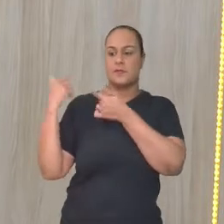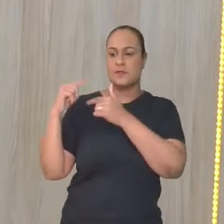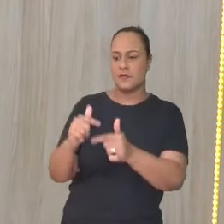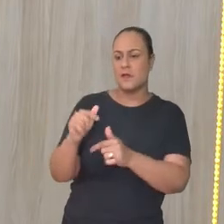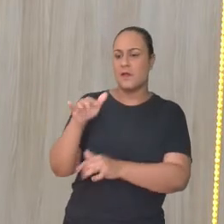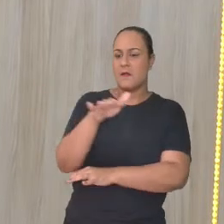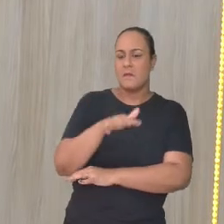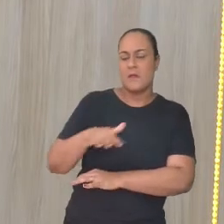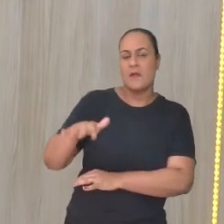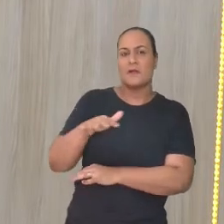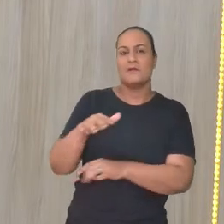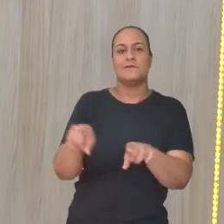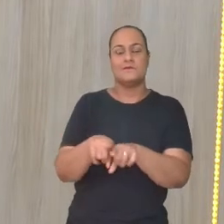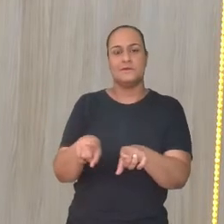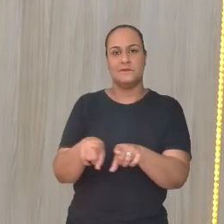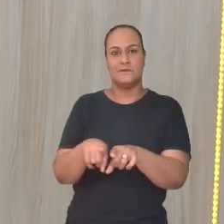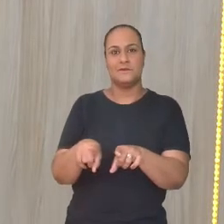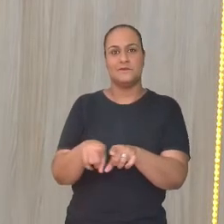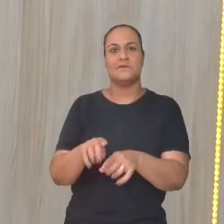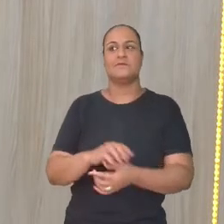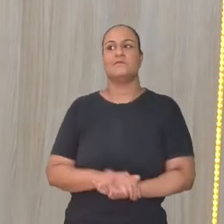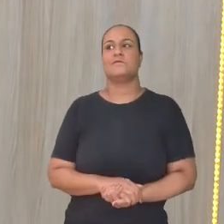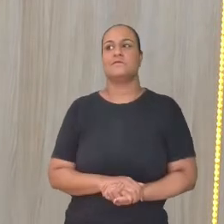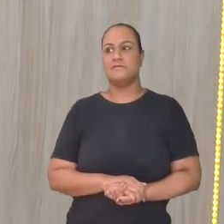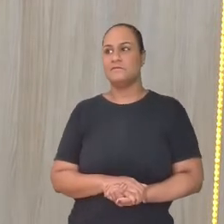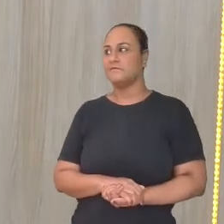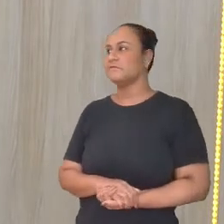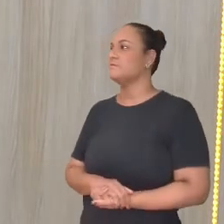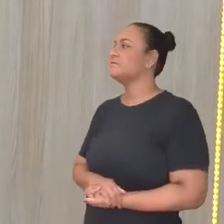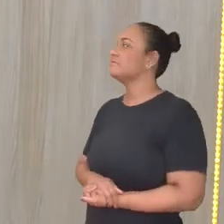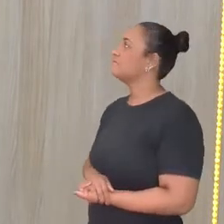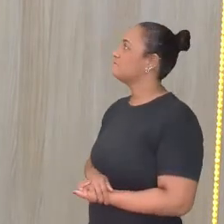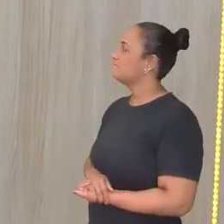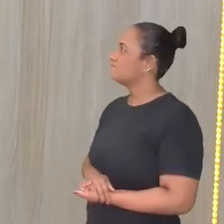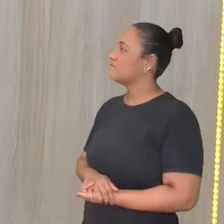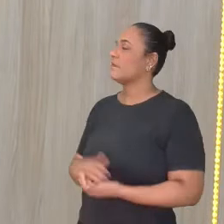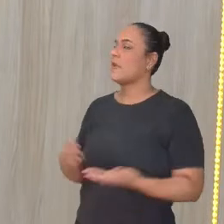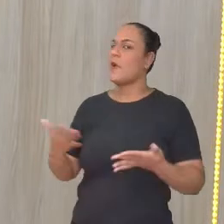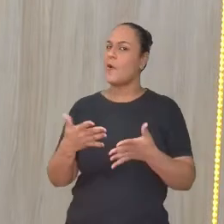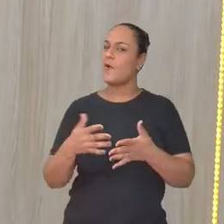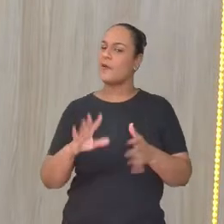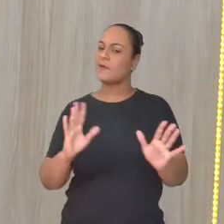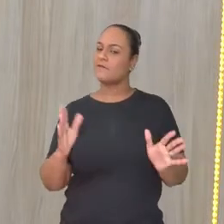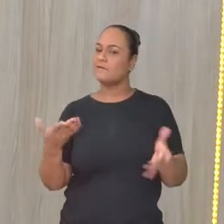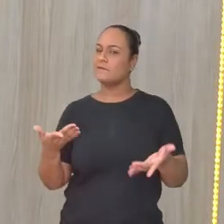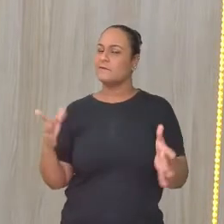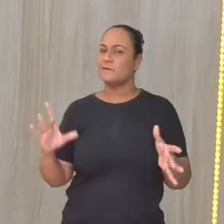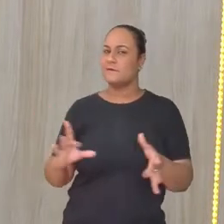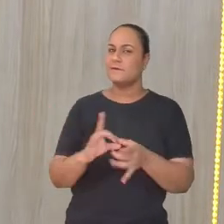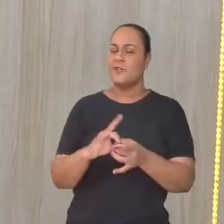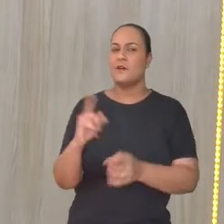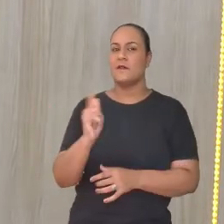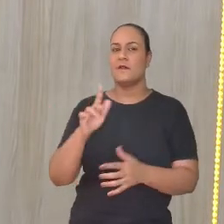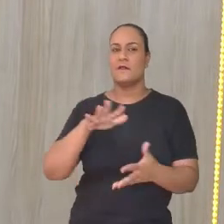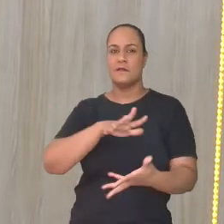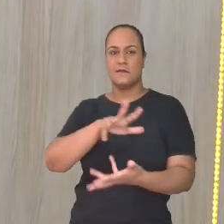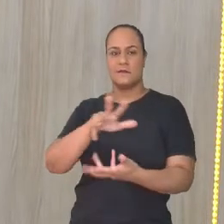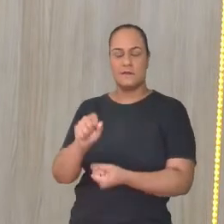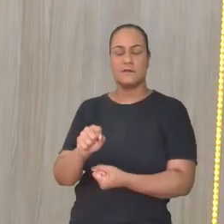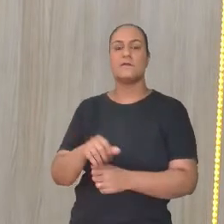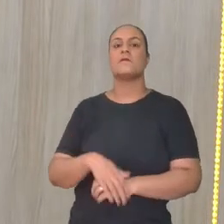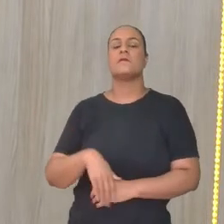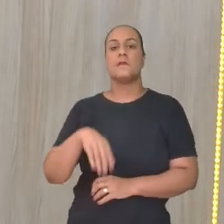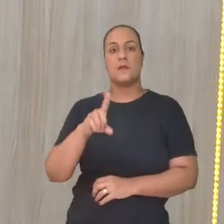paisagem, inclusive, professor Gilson, né, puxando aqui um pouquinho para a geografia, Debré, que foi um